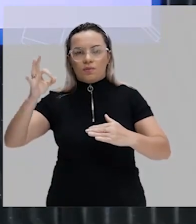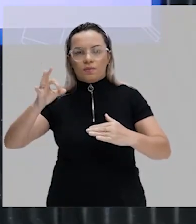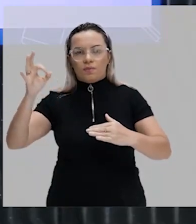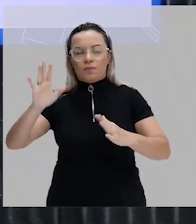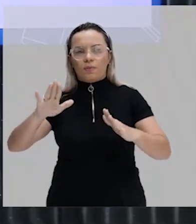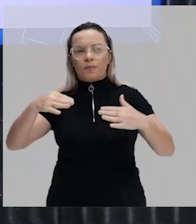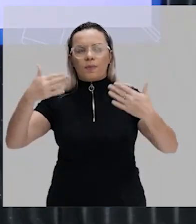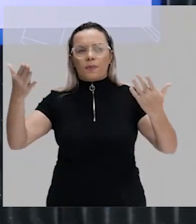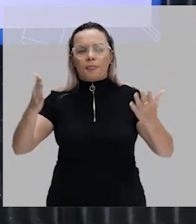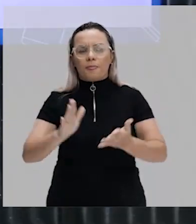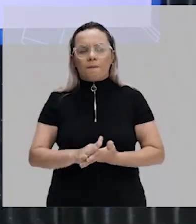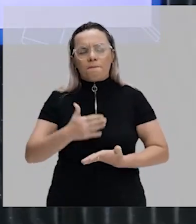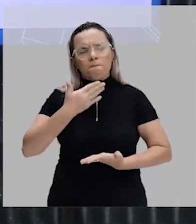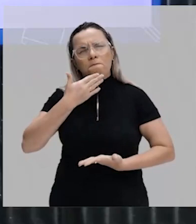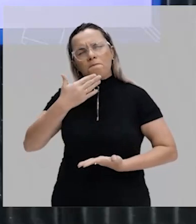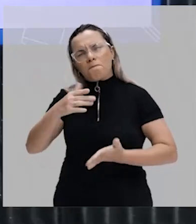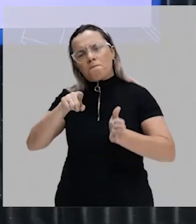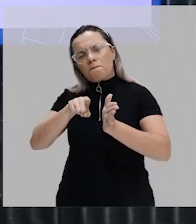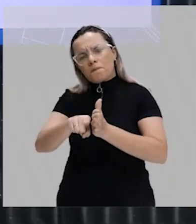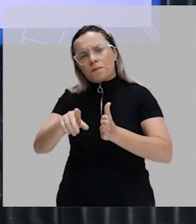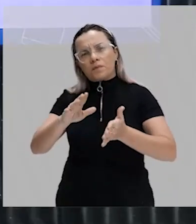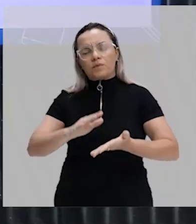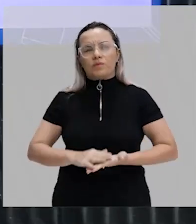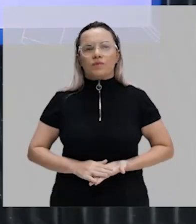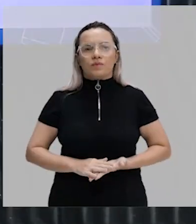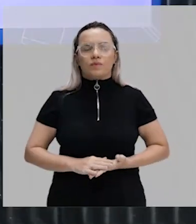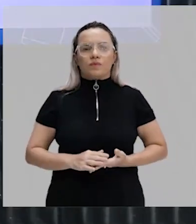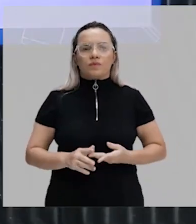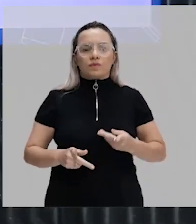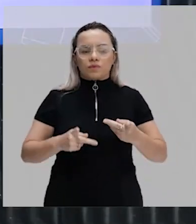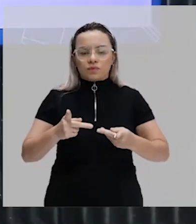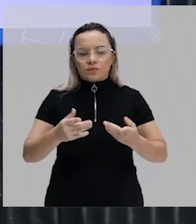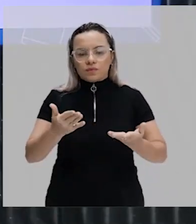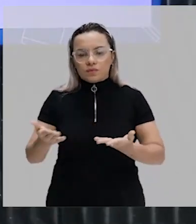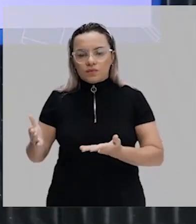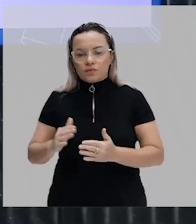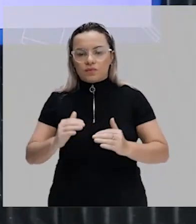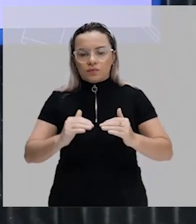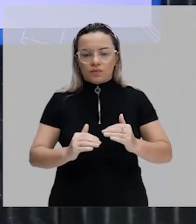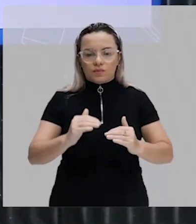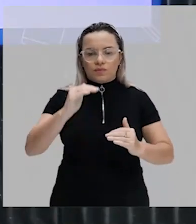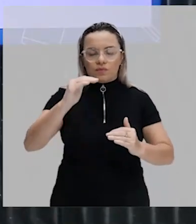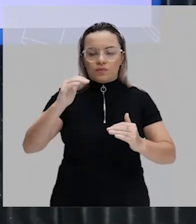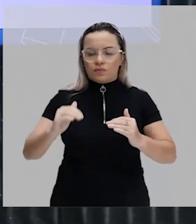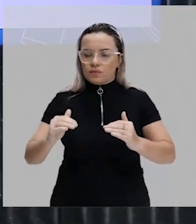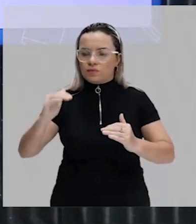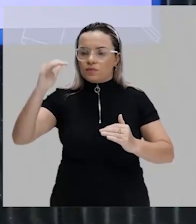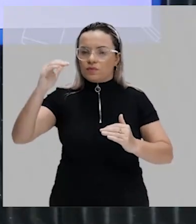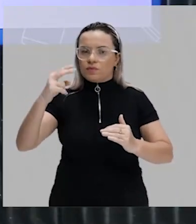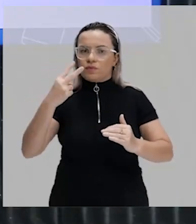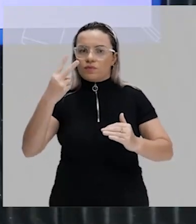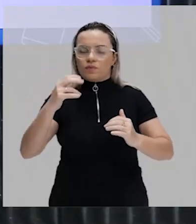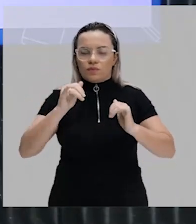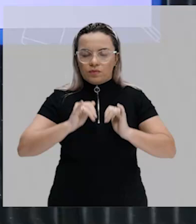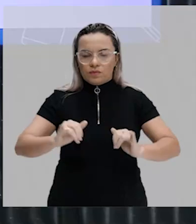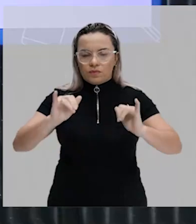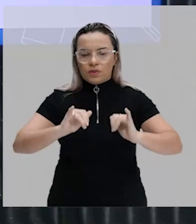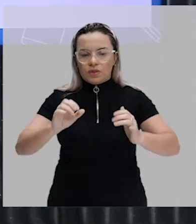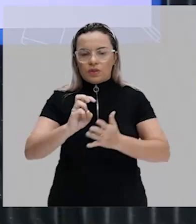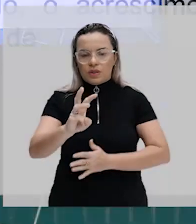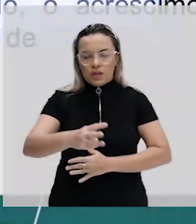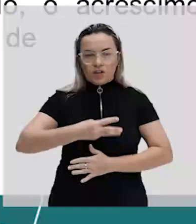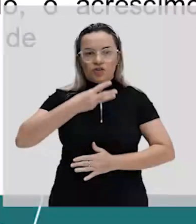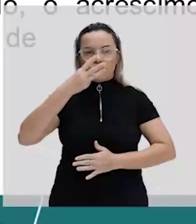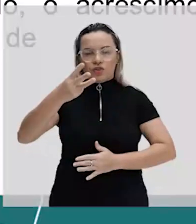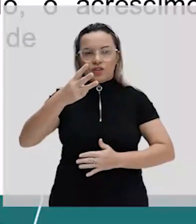56,4%. E o que está sendo solicitado para nós? Ora, ele disse o percentual de aumento para 2 informações das 3 que ele